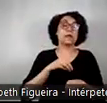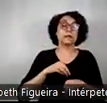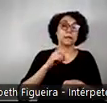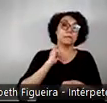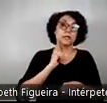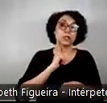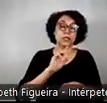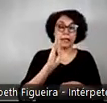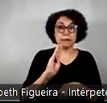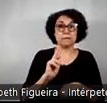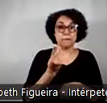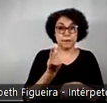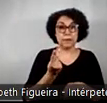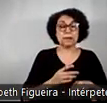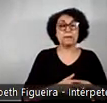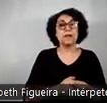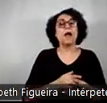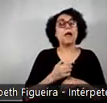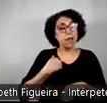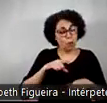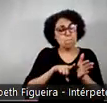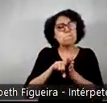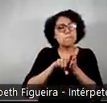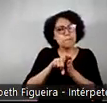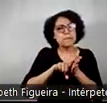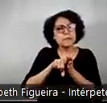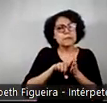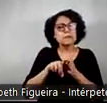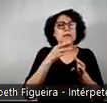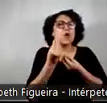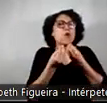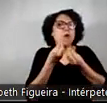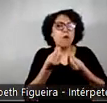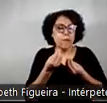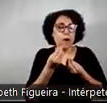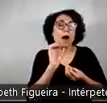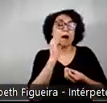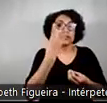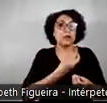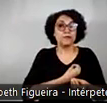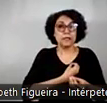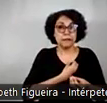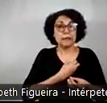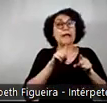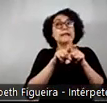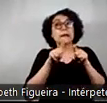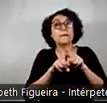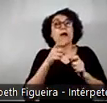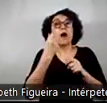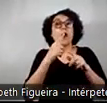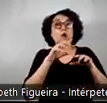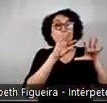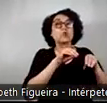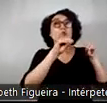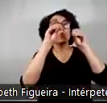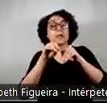dessas pessoas que migraram, um processo de interiorização desde Roraima, que viviam em um